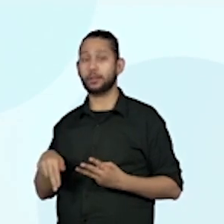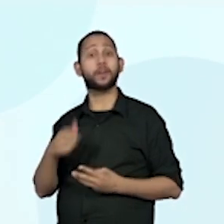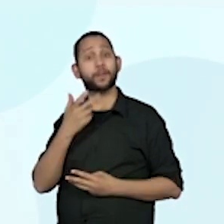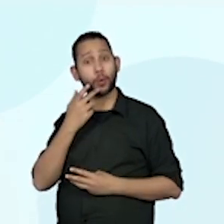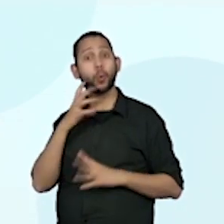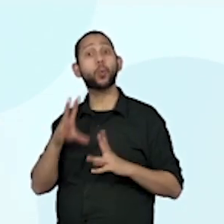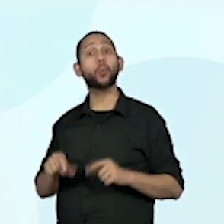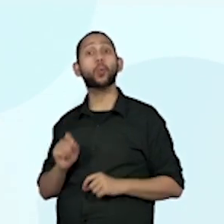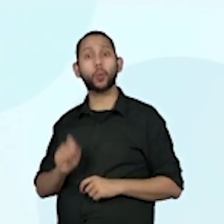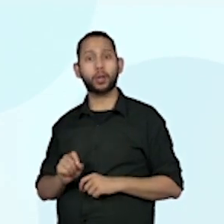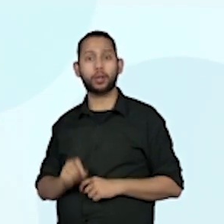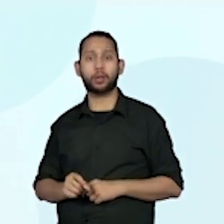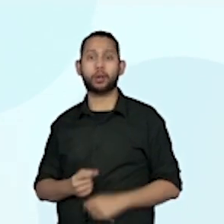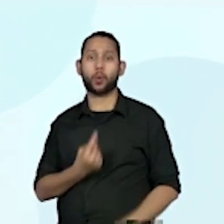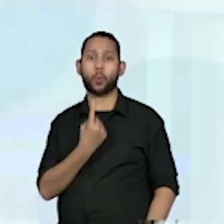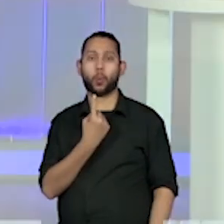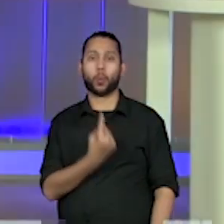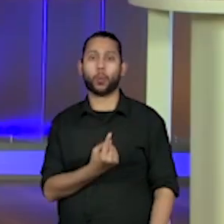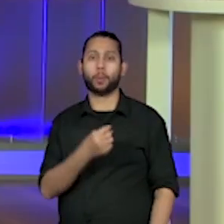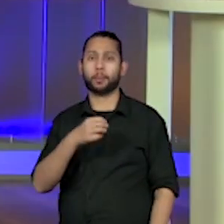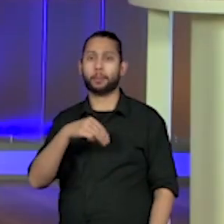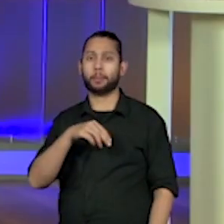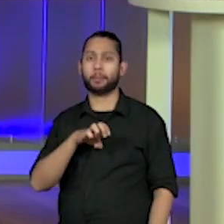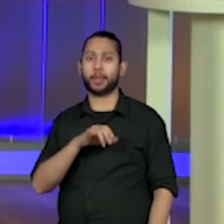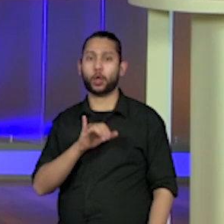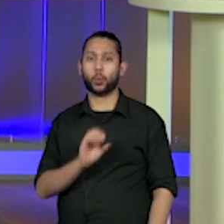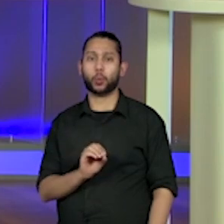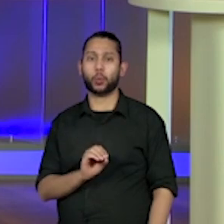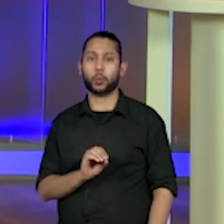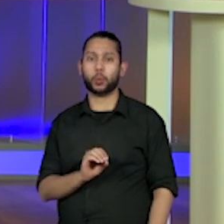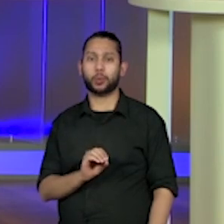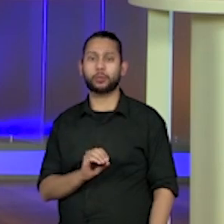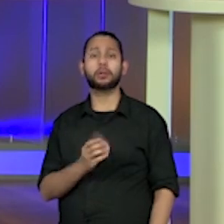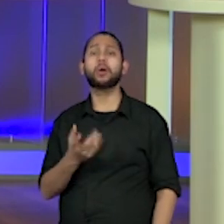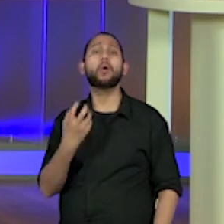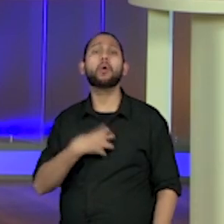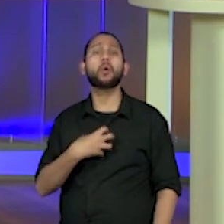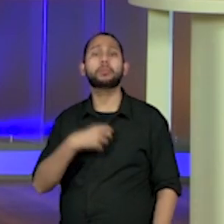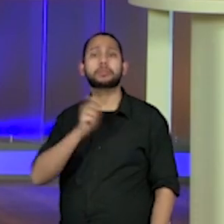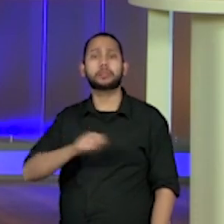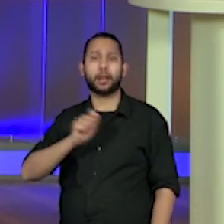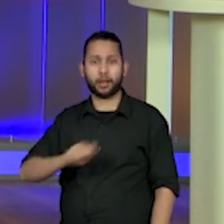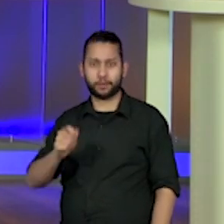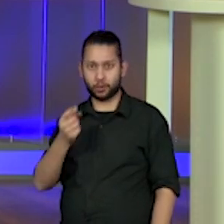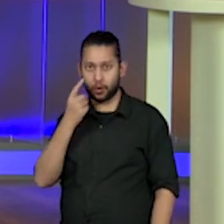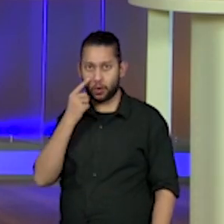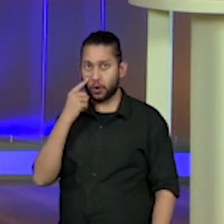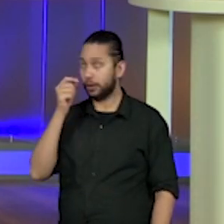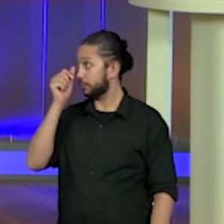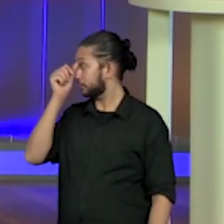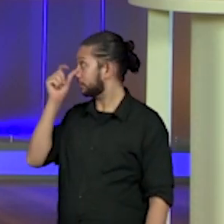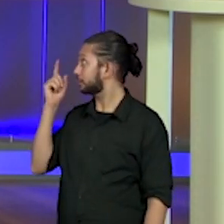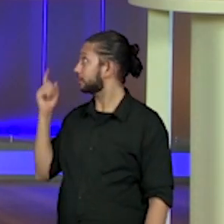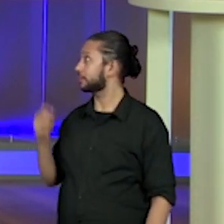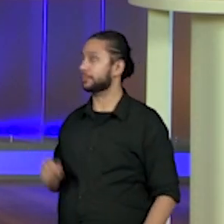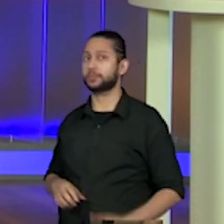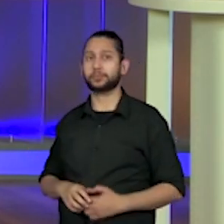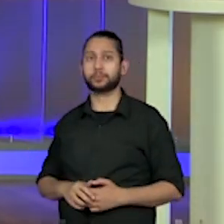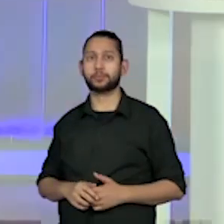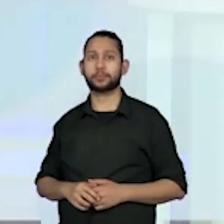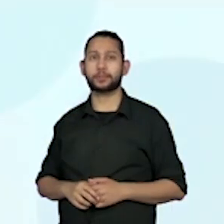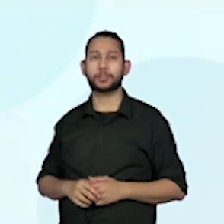aí falou 1/2. Mas como a gente pode escrever isso por extenso? Vamos lá, pessoal. Pro vai